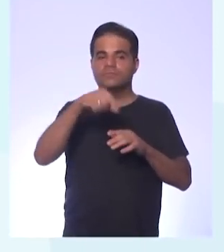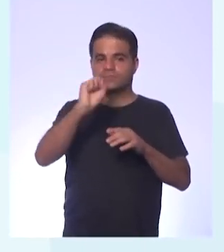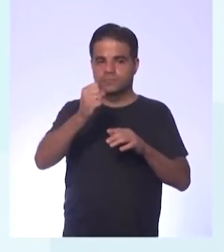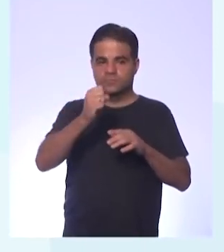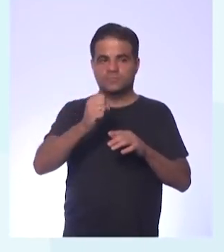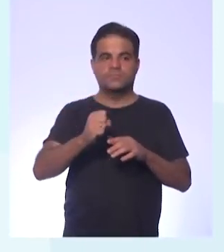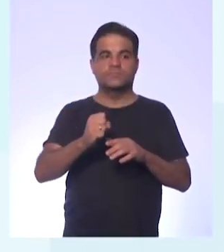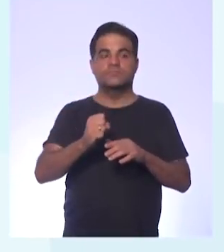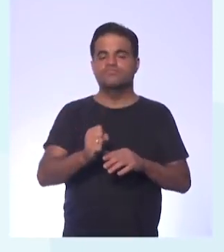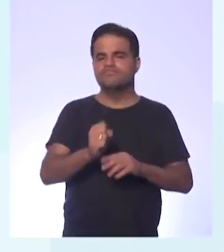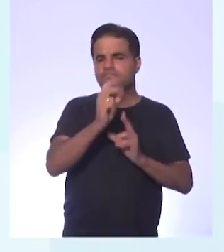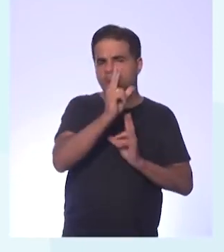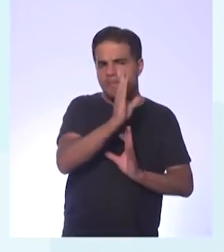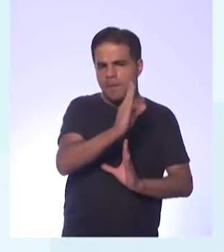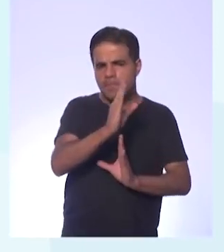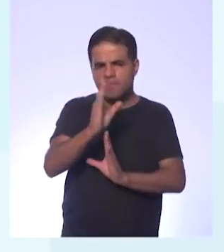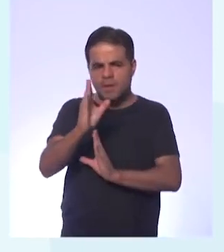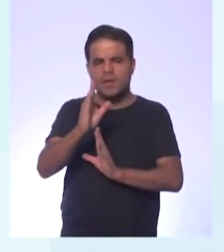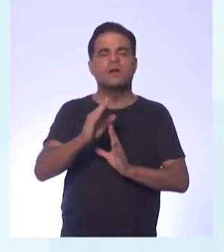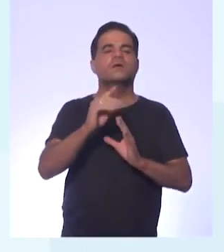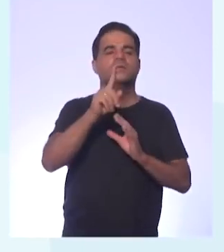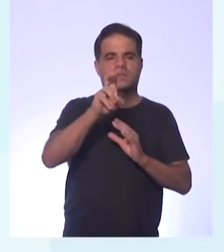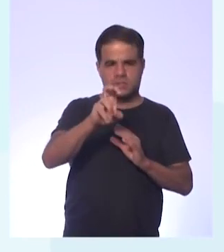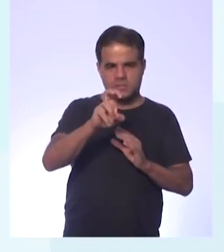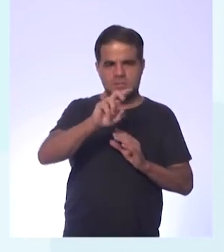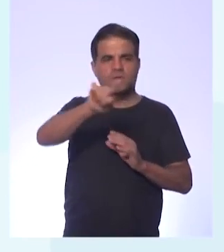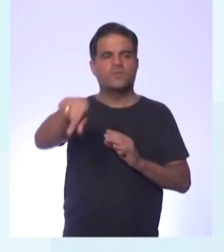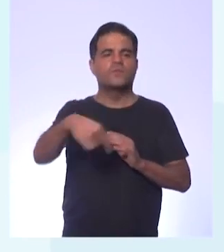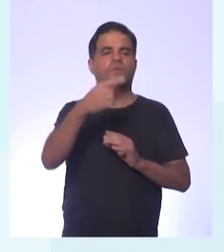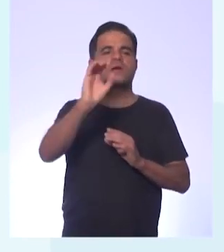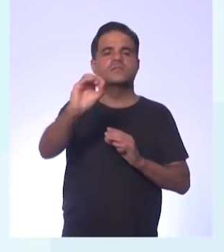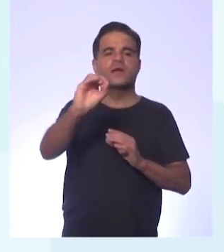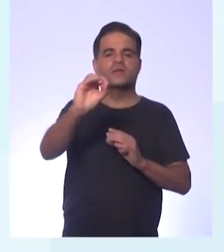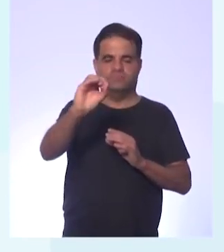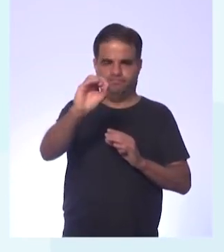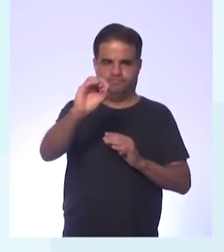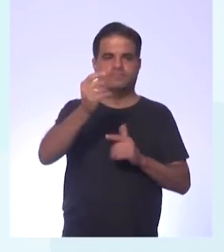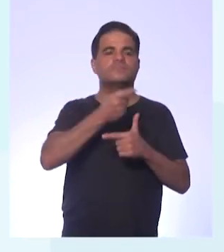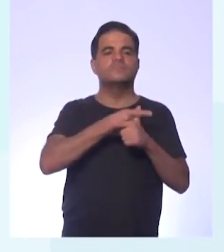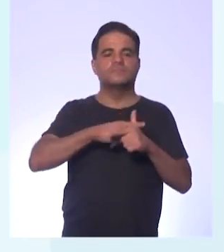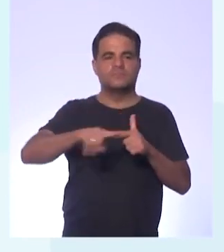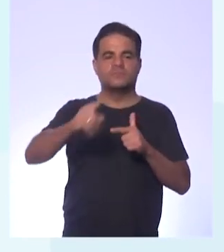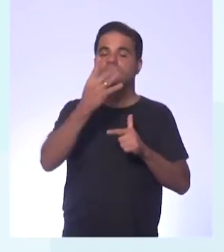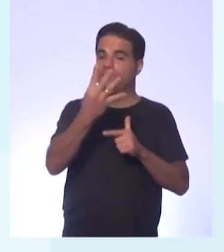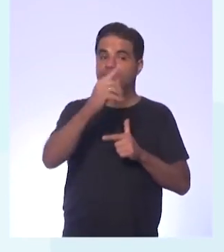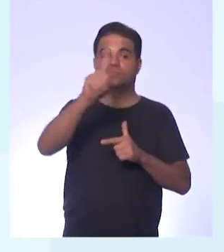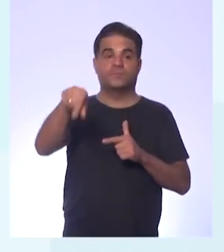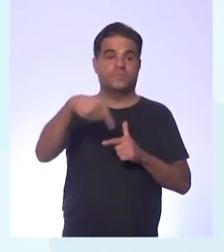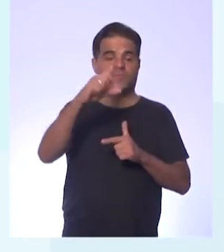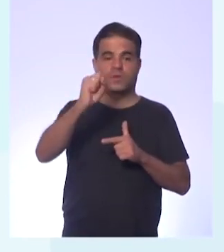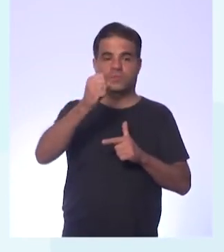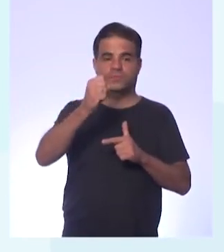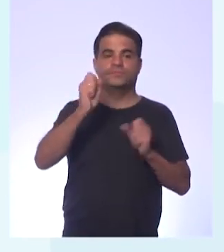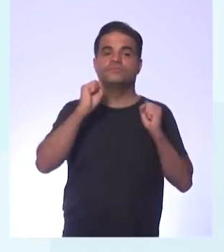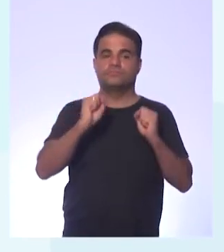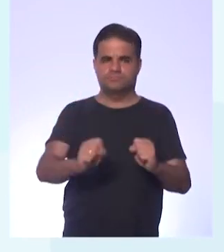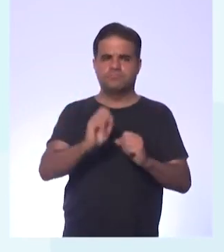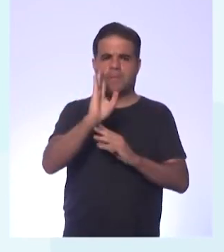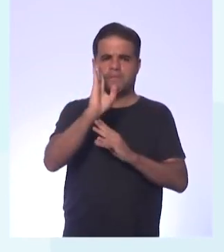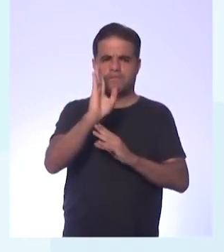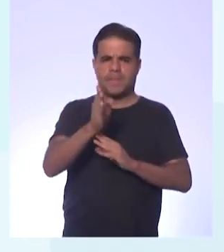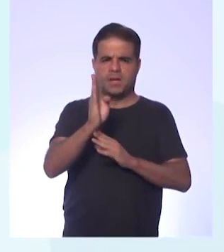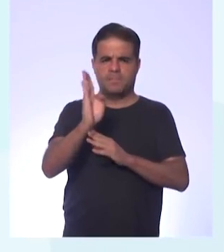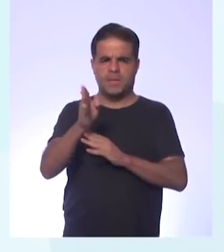gosto de igualar as casas, então a gente vai ter 15,0 dividido por 4,8. Posso cortar a